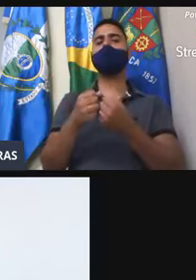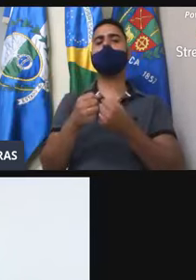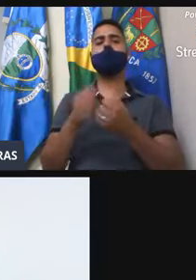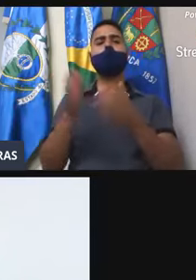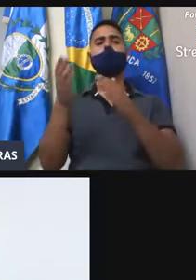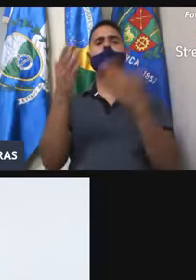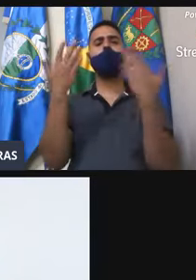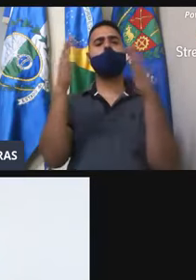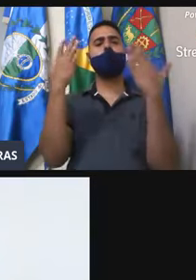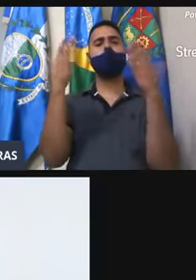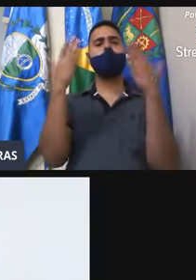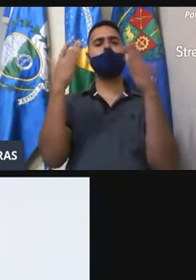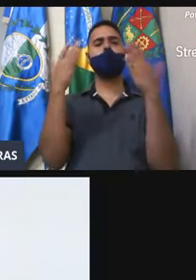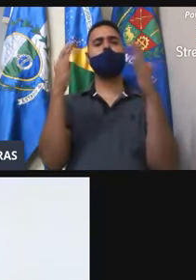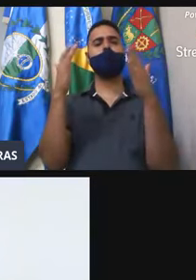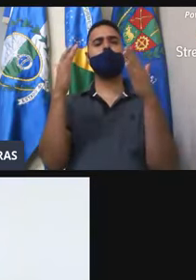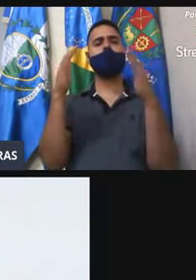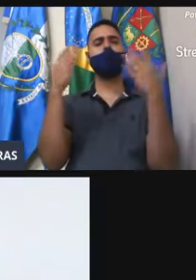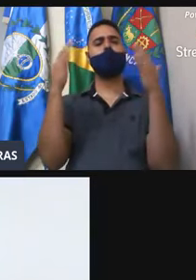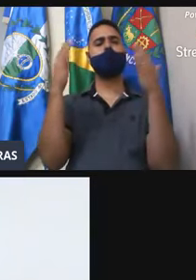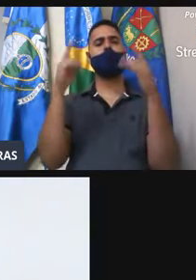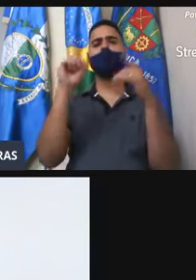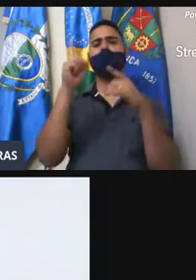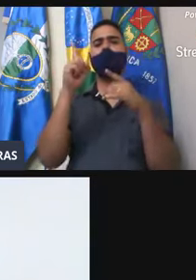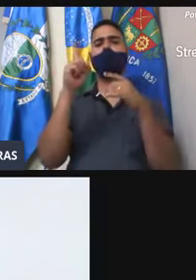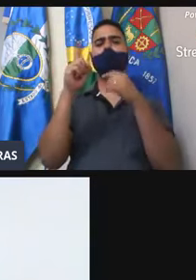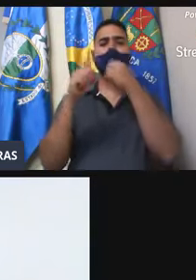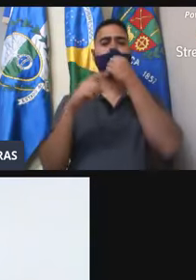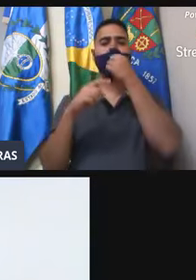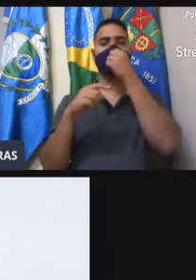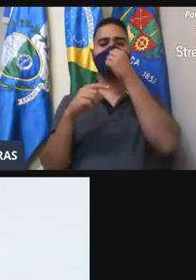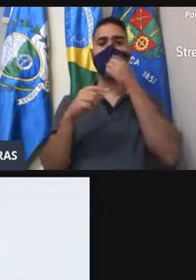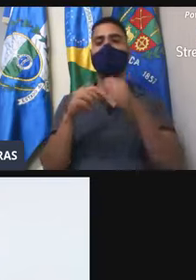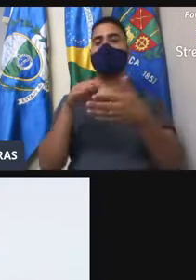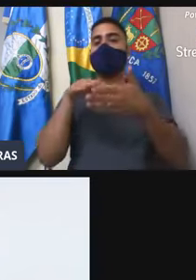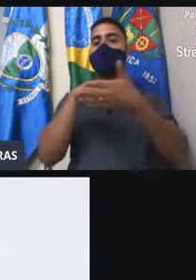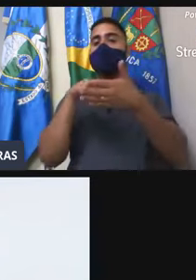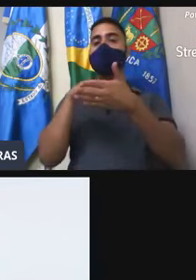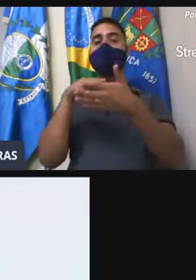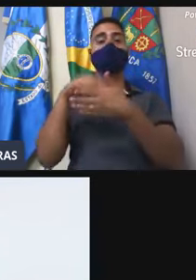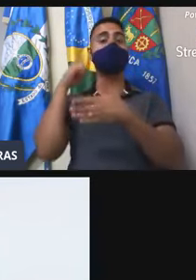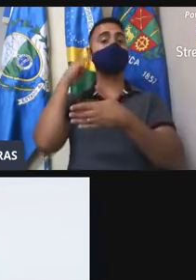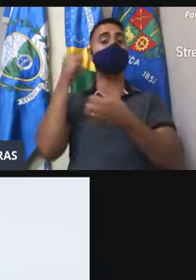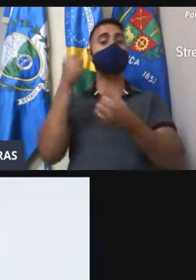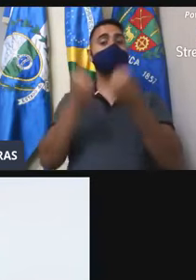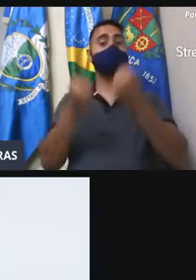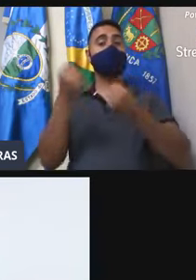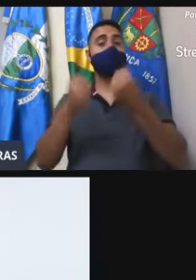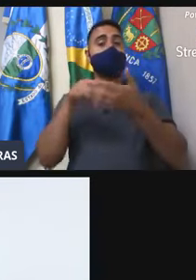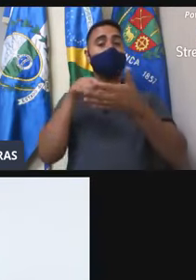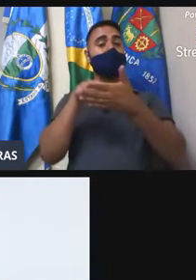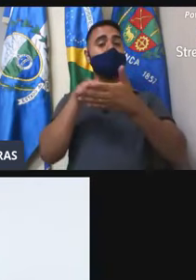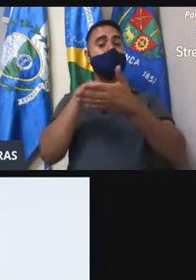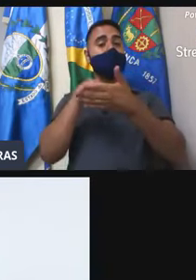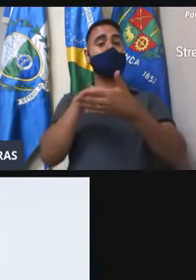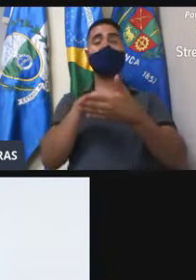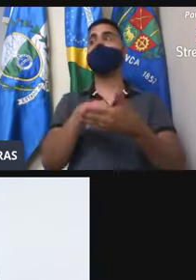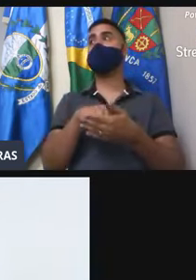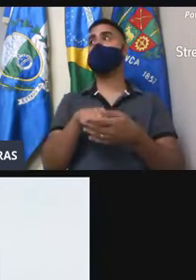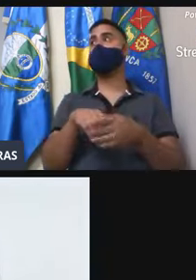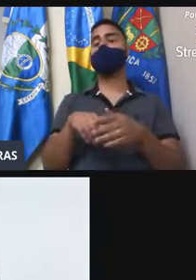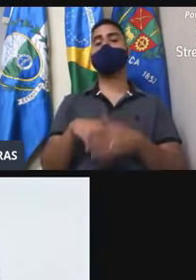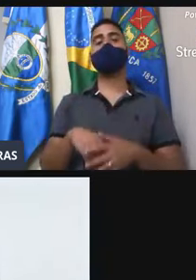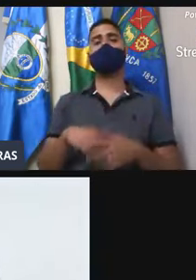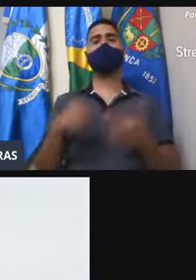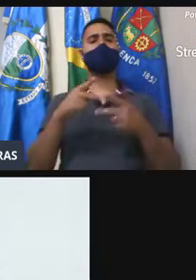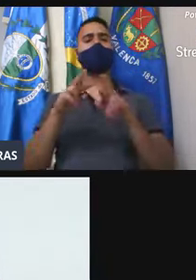buzina, e na hora de dar reza lá, você piscava o farol. Coisa assim, diferente, mas, que,